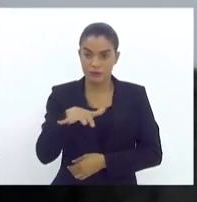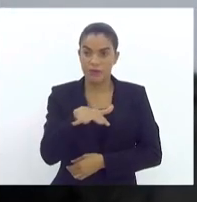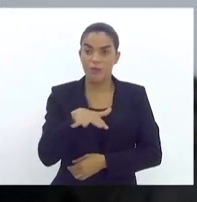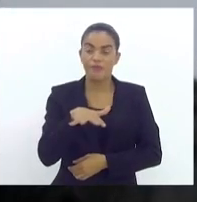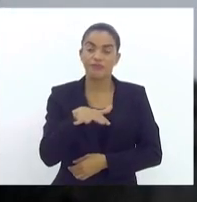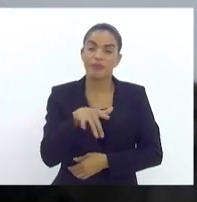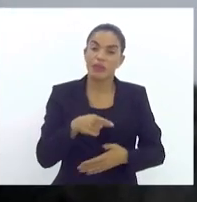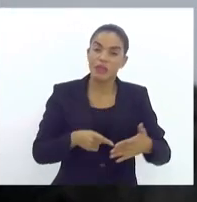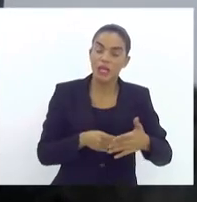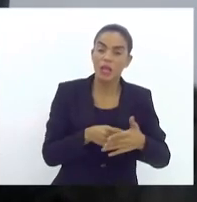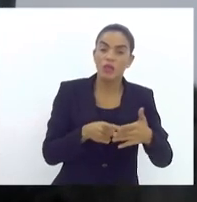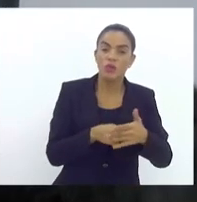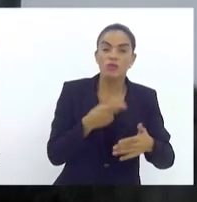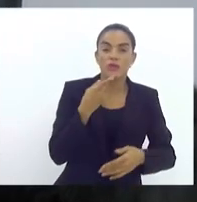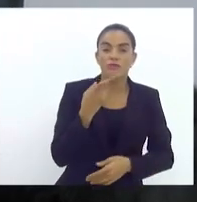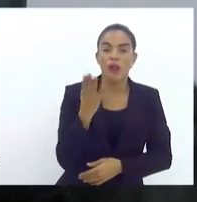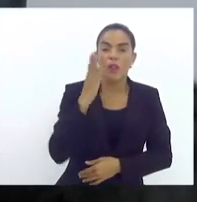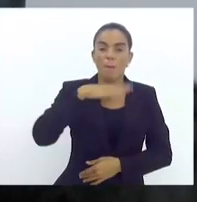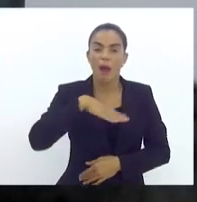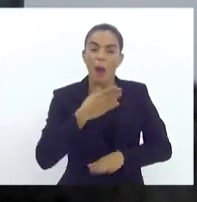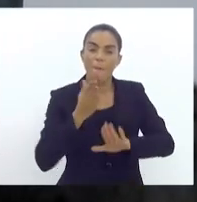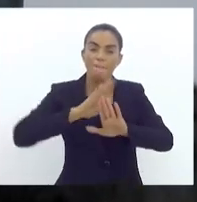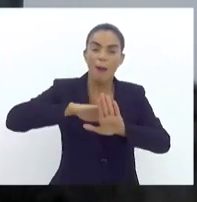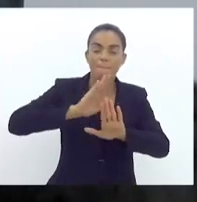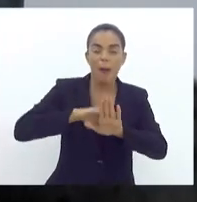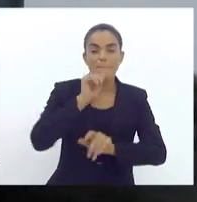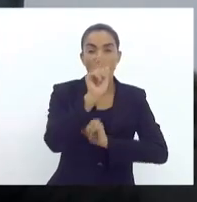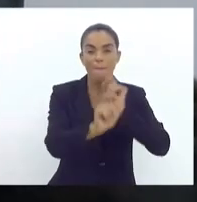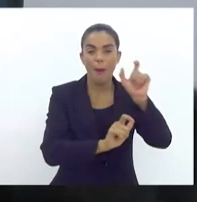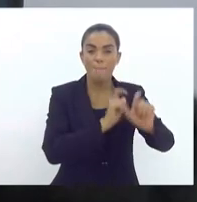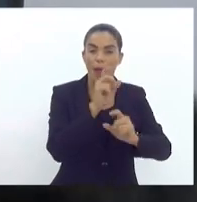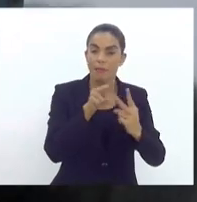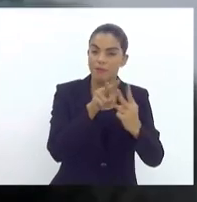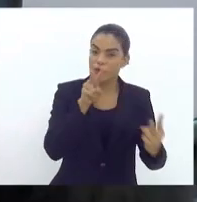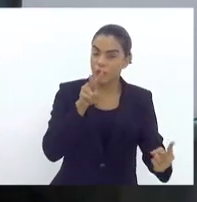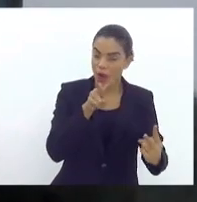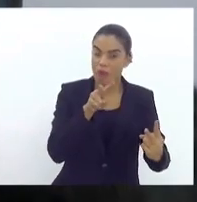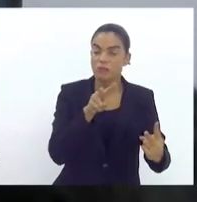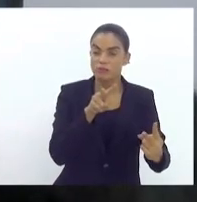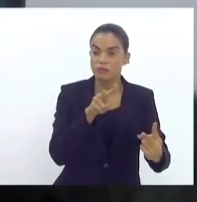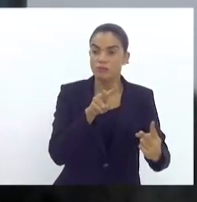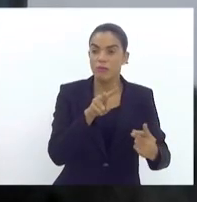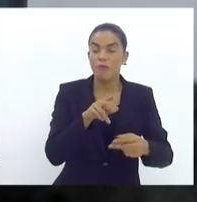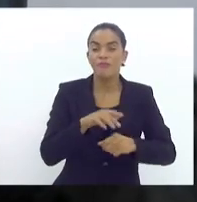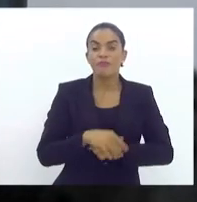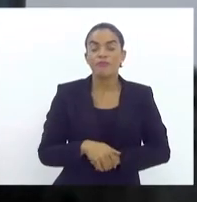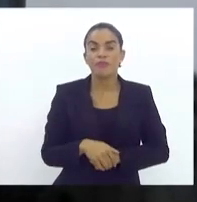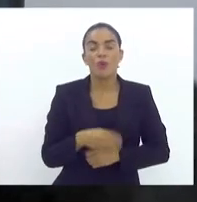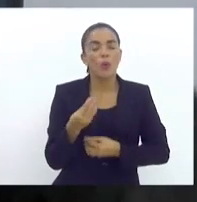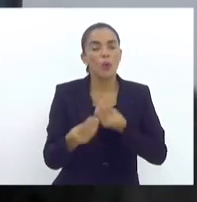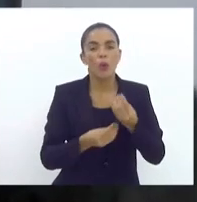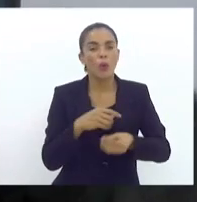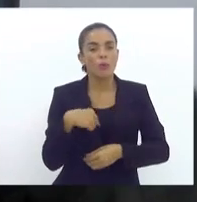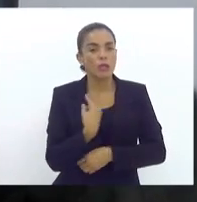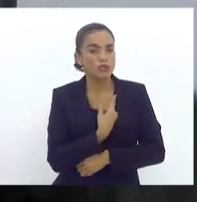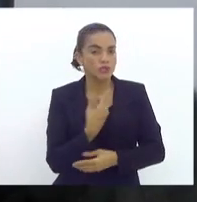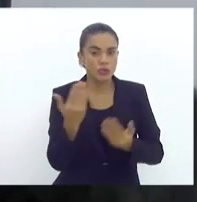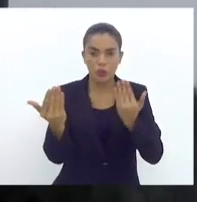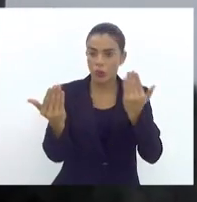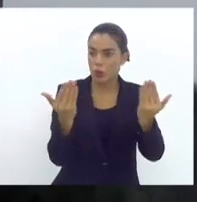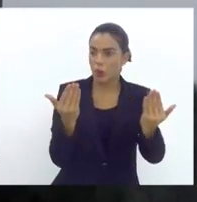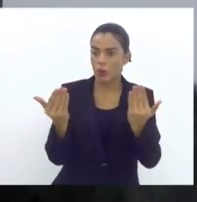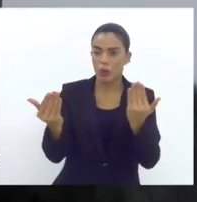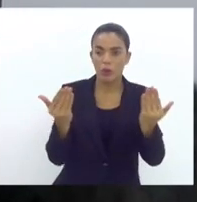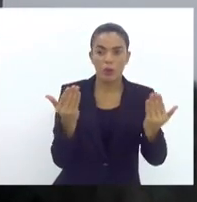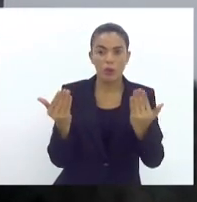carinhosa resultavam numa denúncia se eu não entendi errado tá mas como é que a gente compara isso